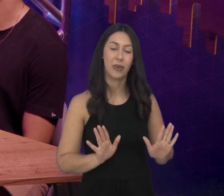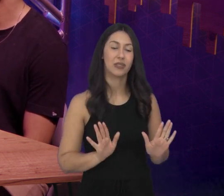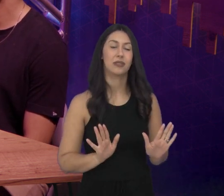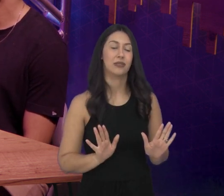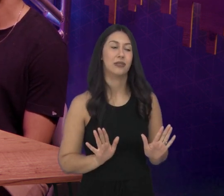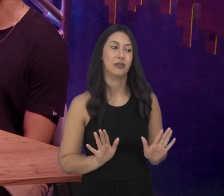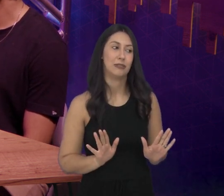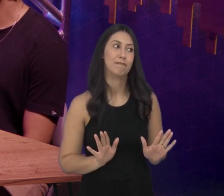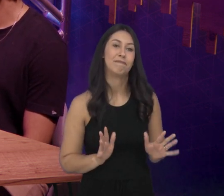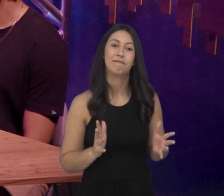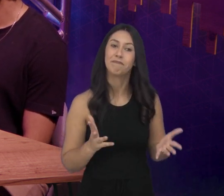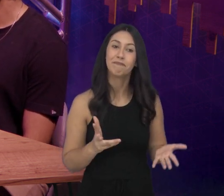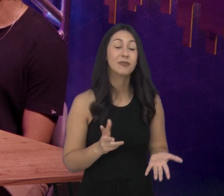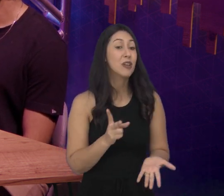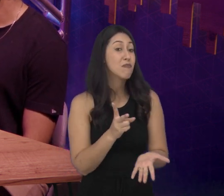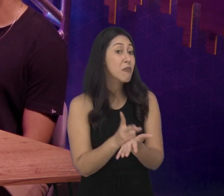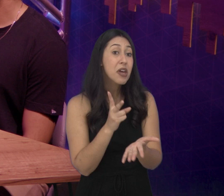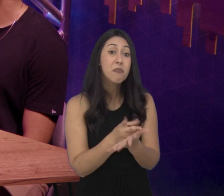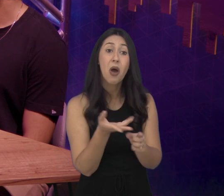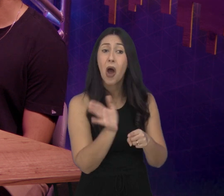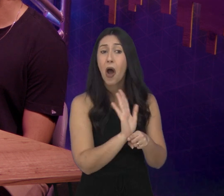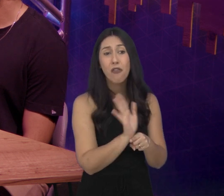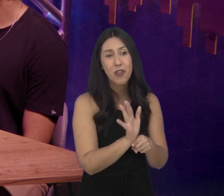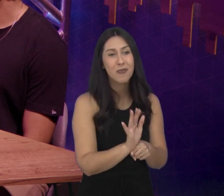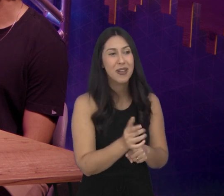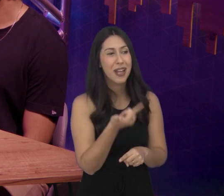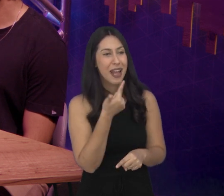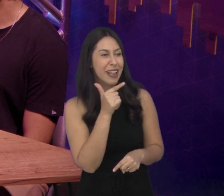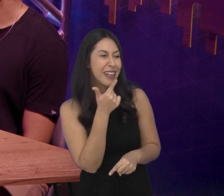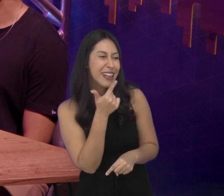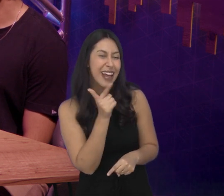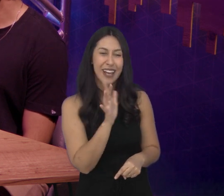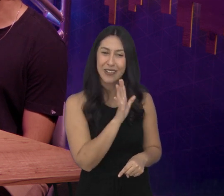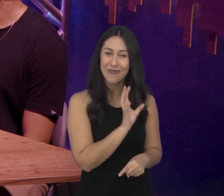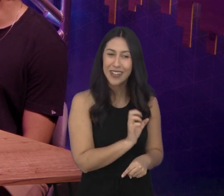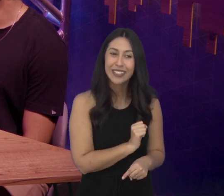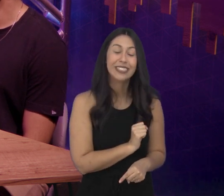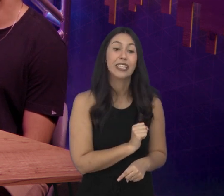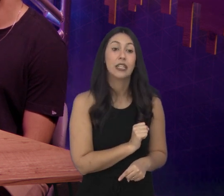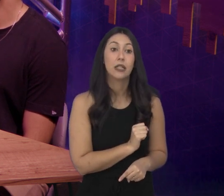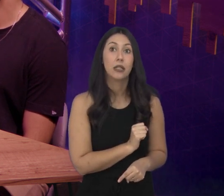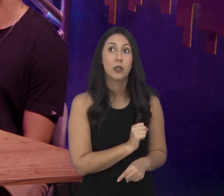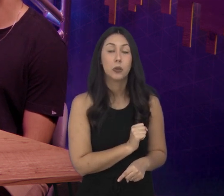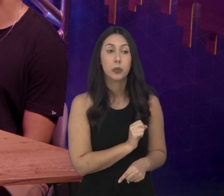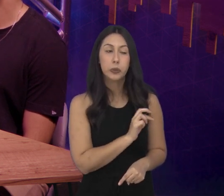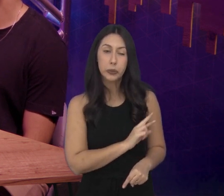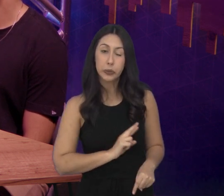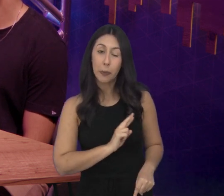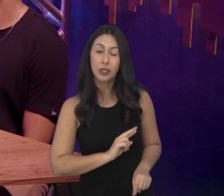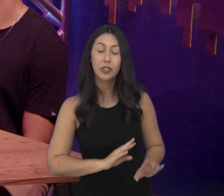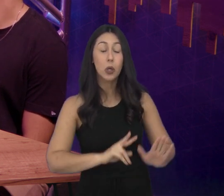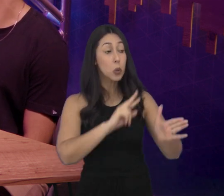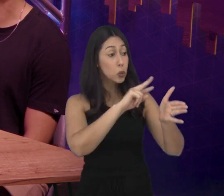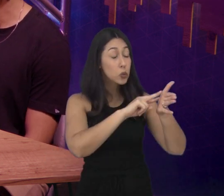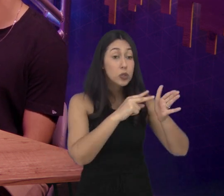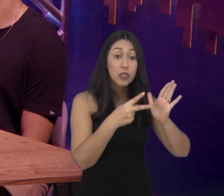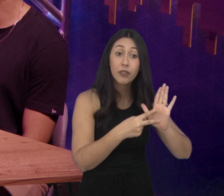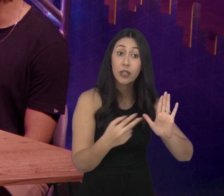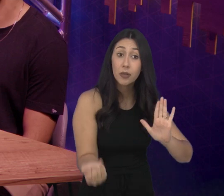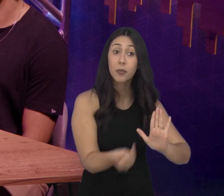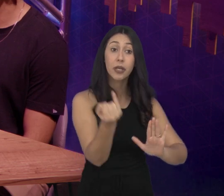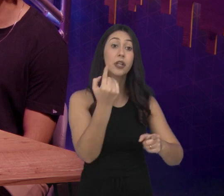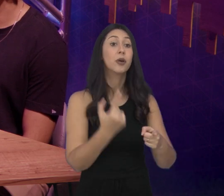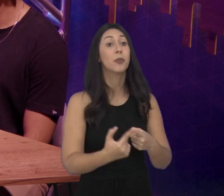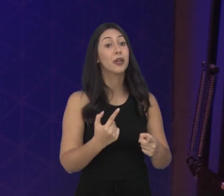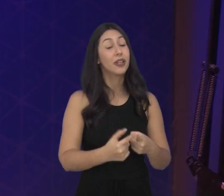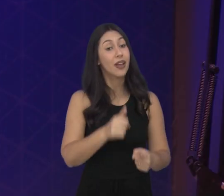crise existencial, mas mesmo esse filme sendo só uma comédia romântica, o significado que ele traz é muito legal,